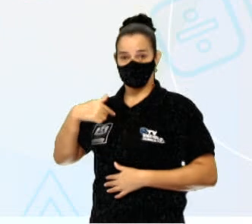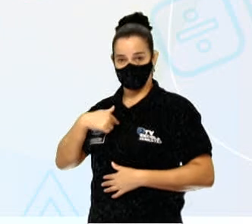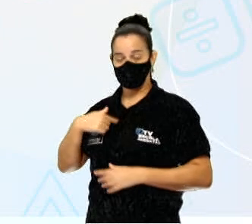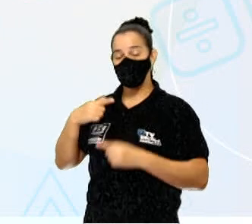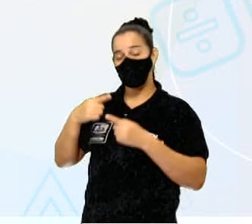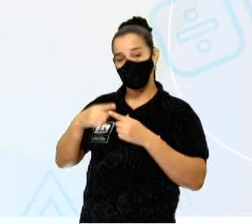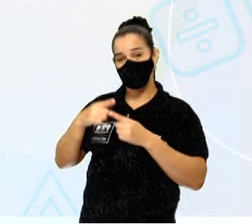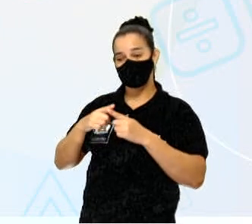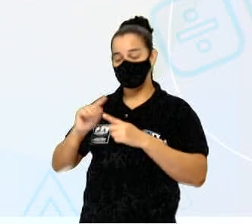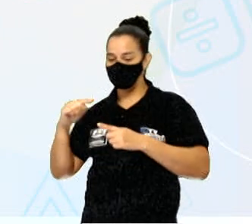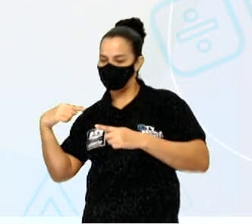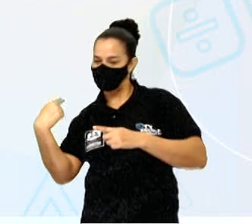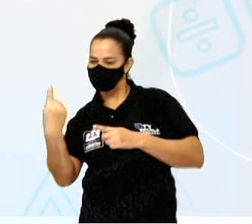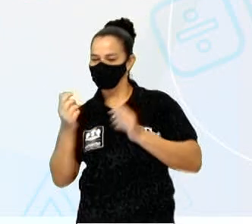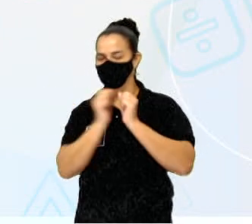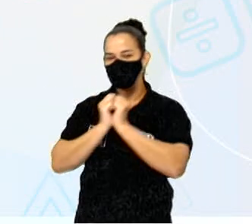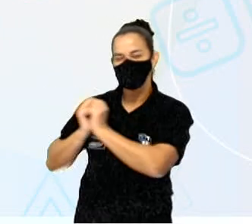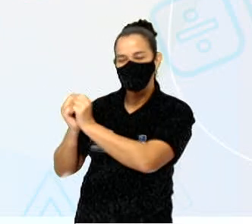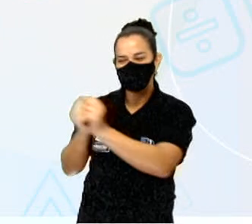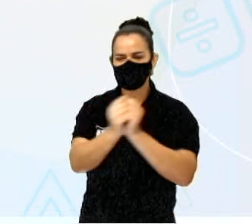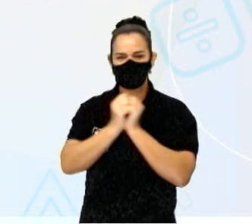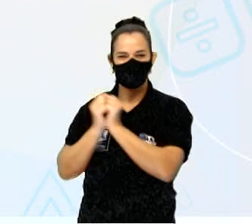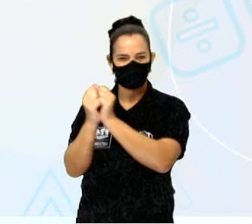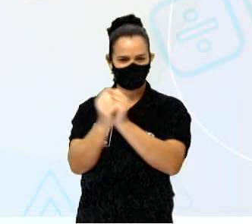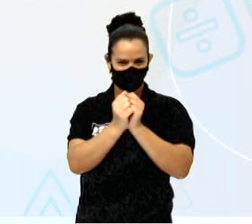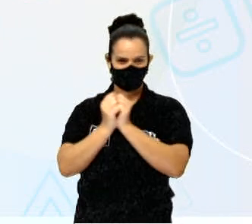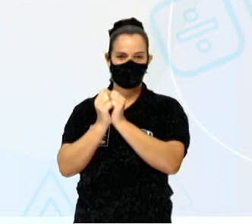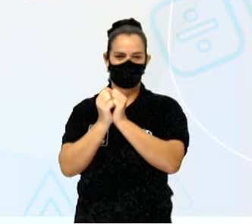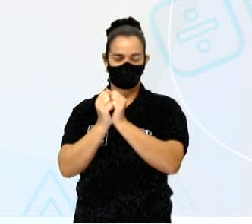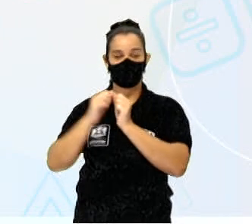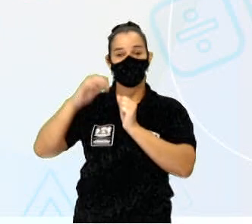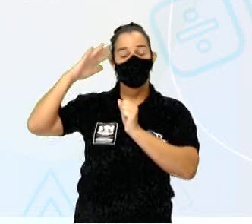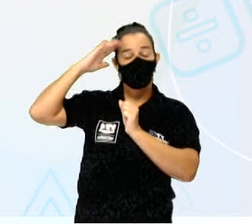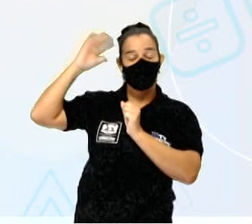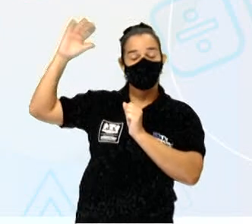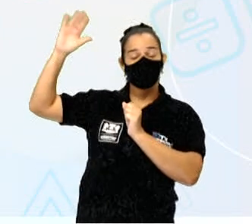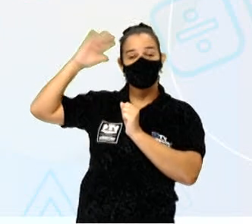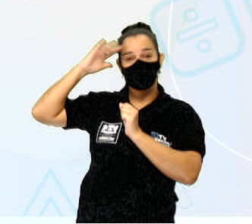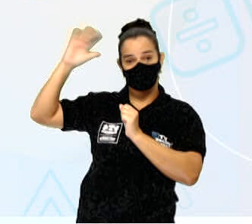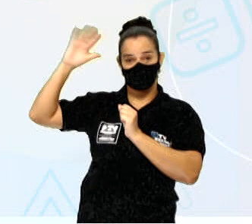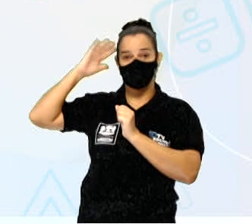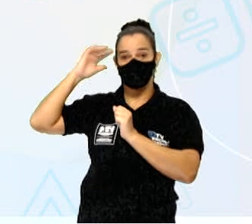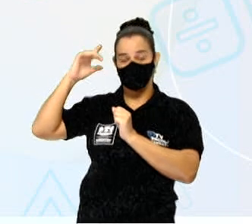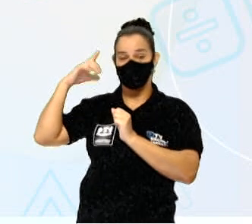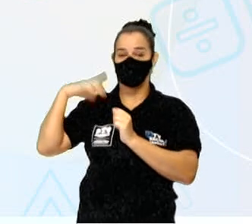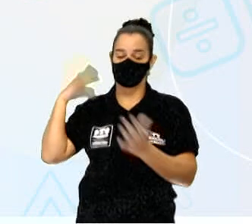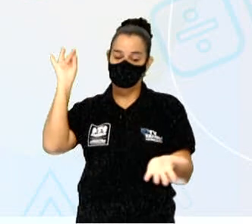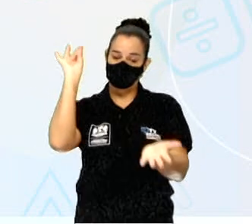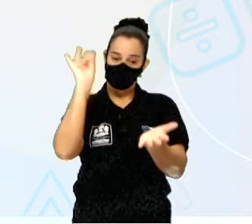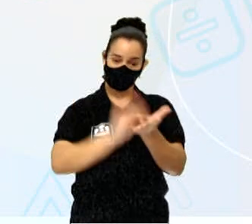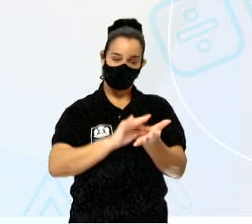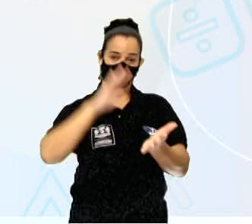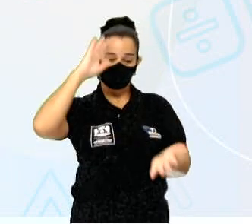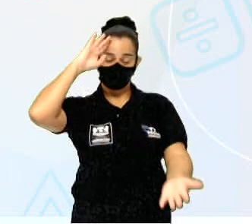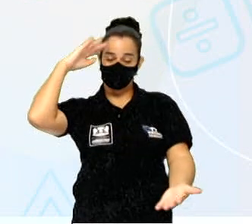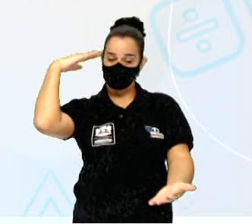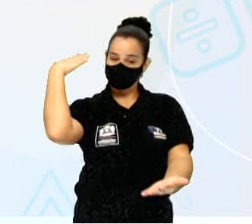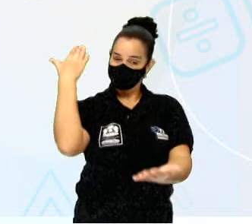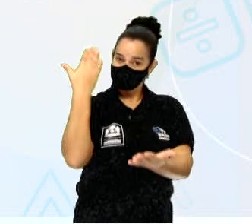porque somos todos nós. É uma filosofia que consiste em acreditar